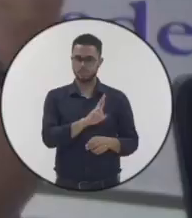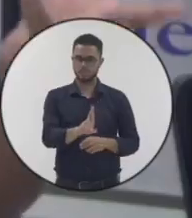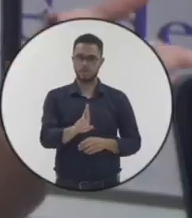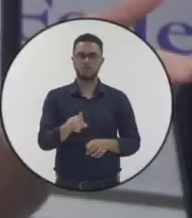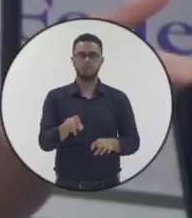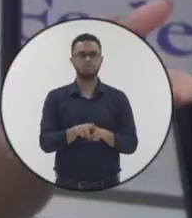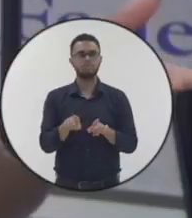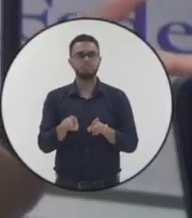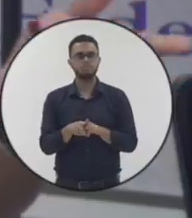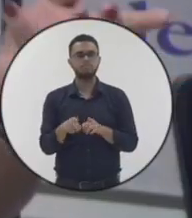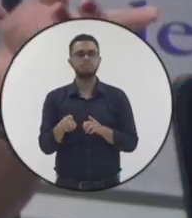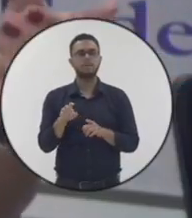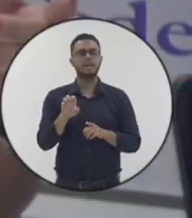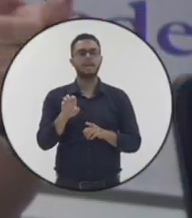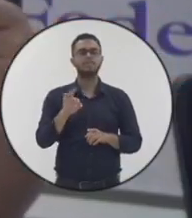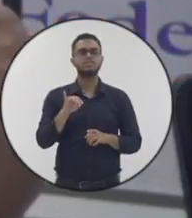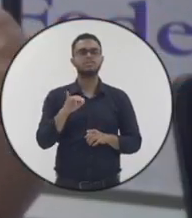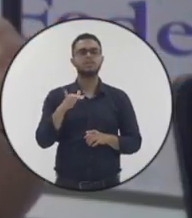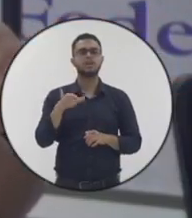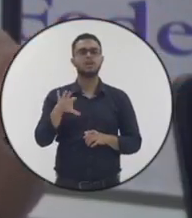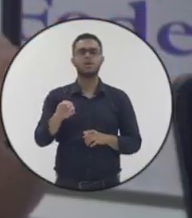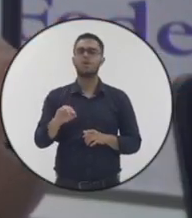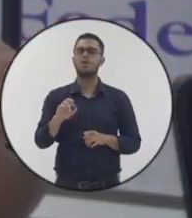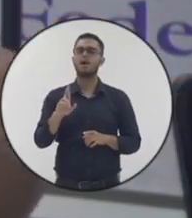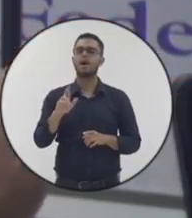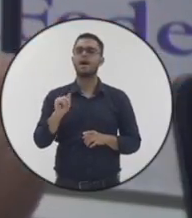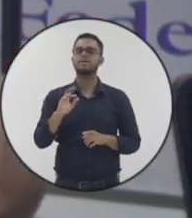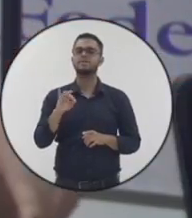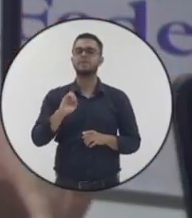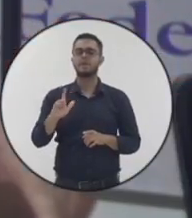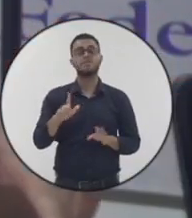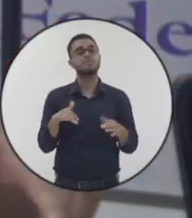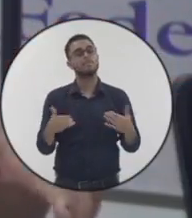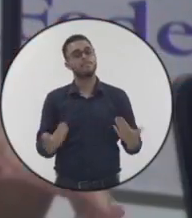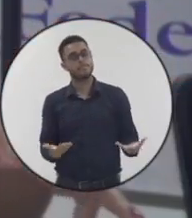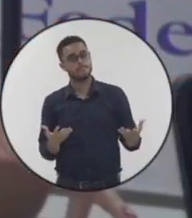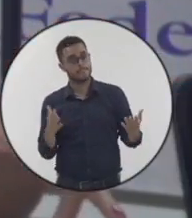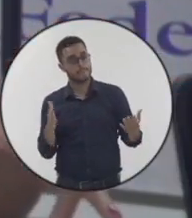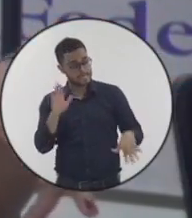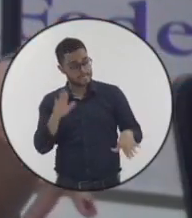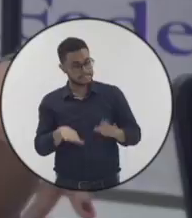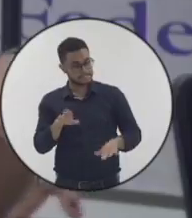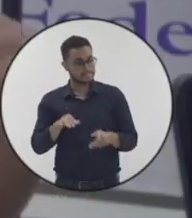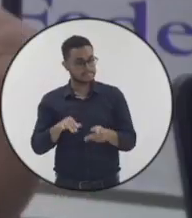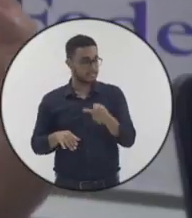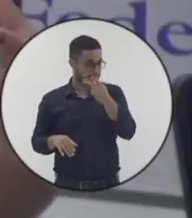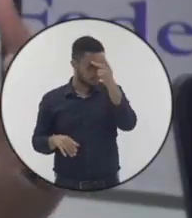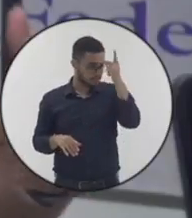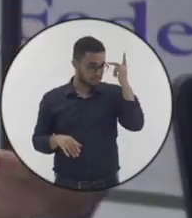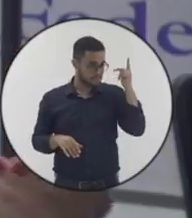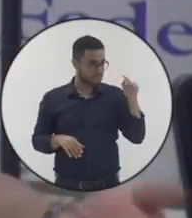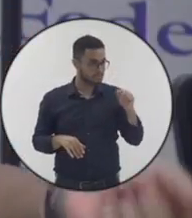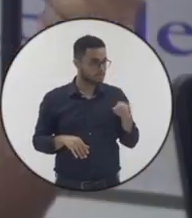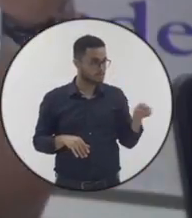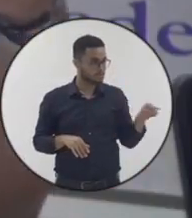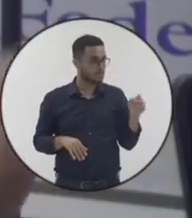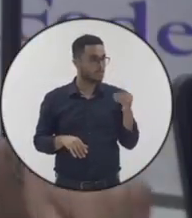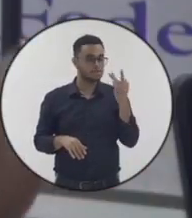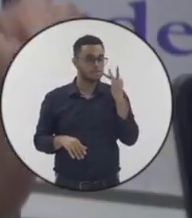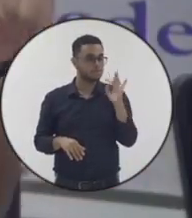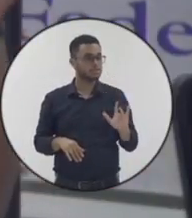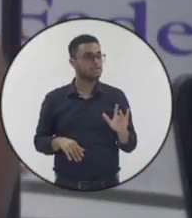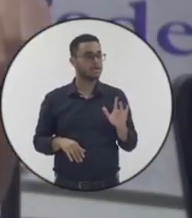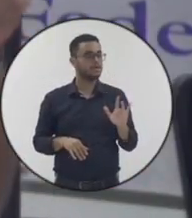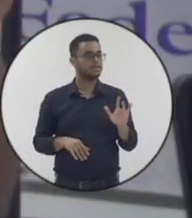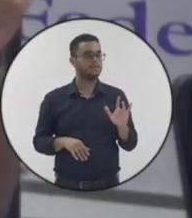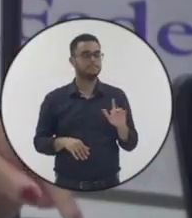pautas da questão ético-racial. Então, muitas vezes, as pessoas não entendem que, enquanto